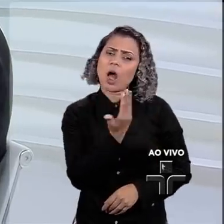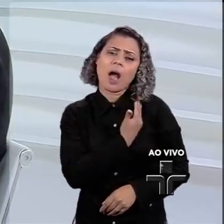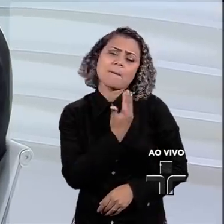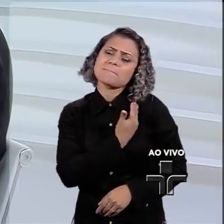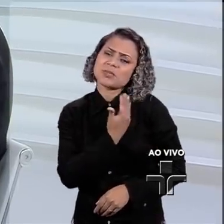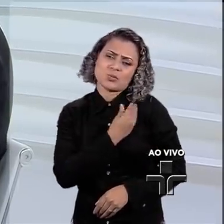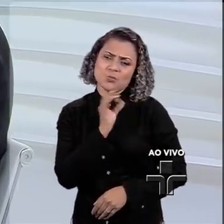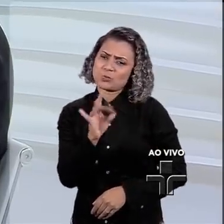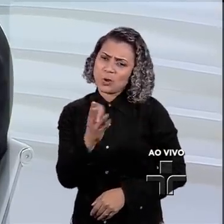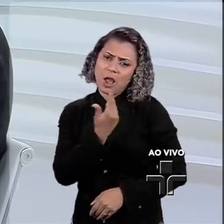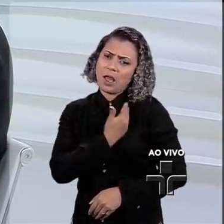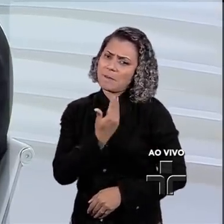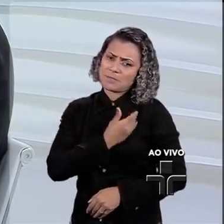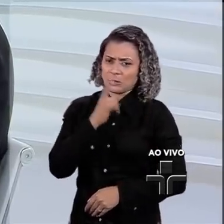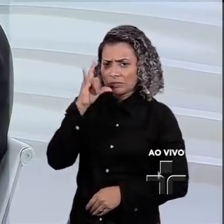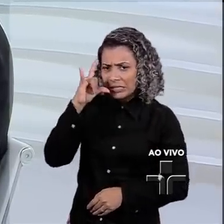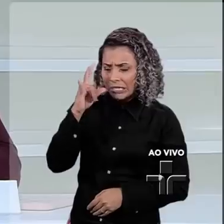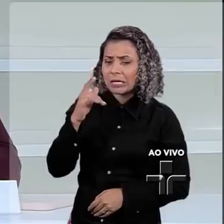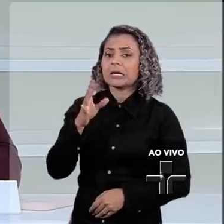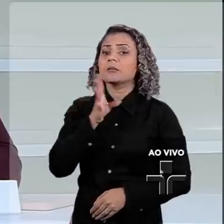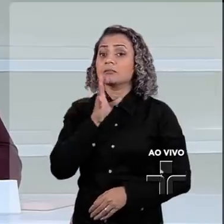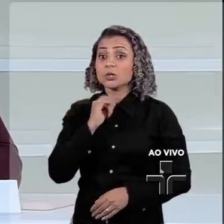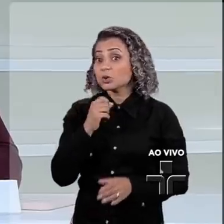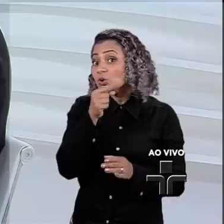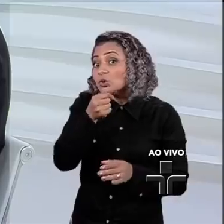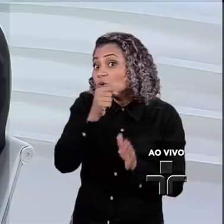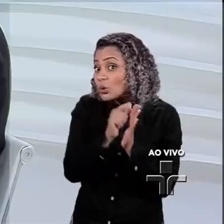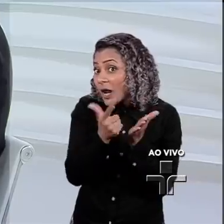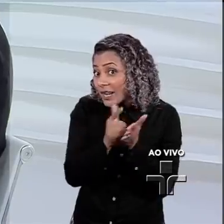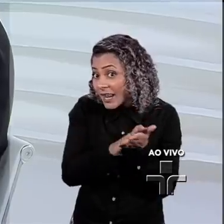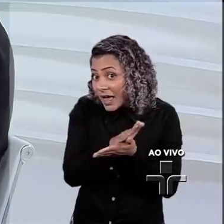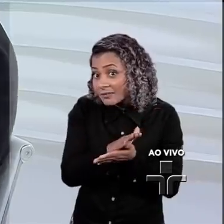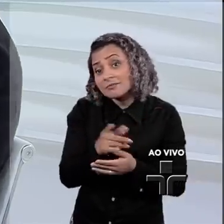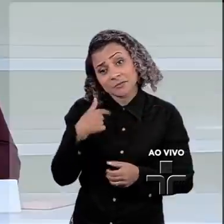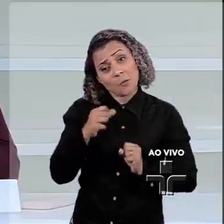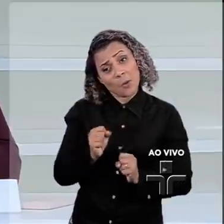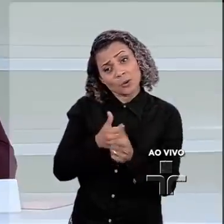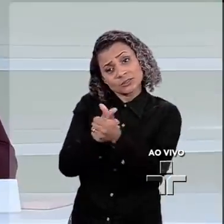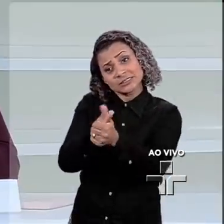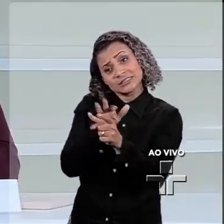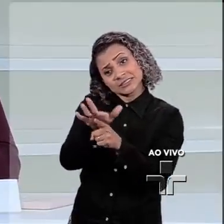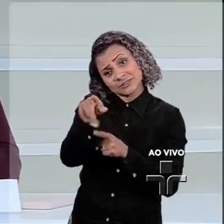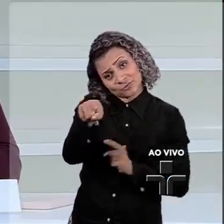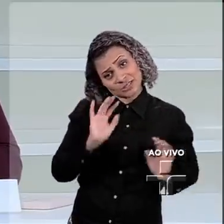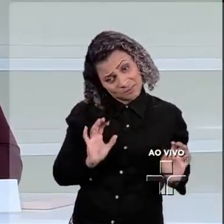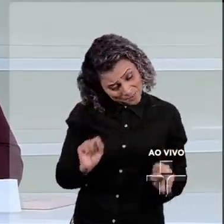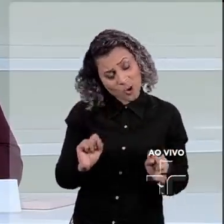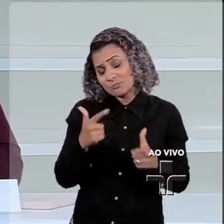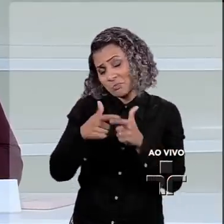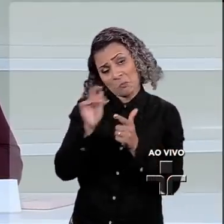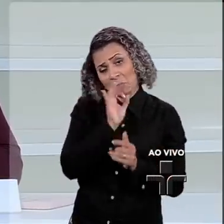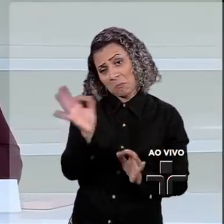Sigo os meus amigos, pessoas que eu conheço. Jornalistas, não? Olha, posso seguir você, não tem nenhum problema.